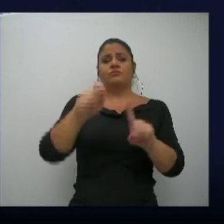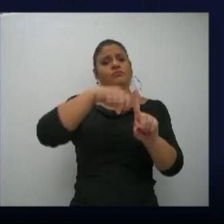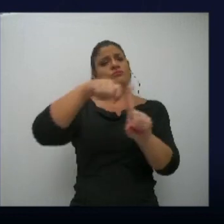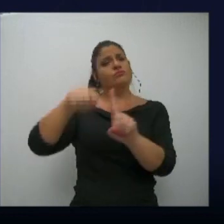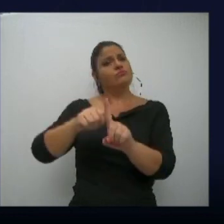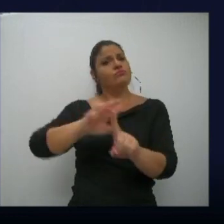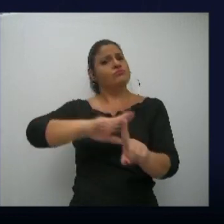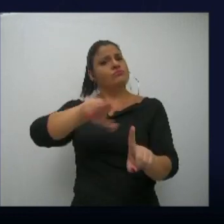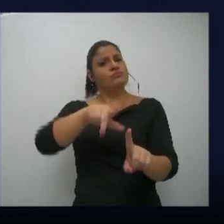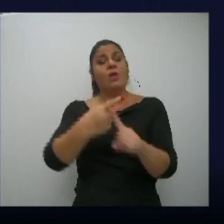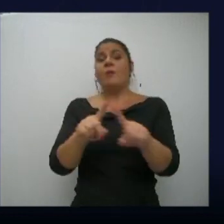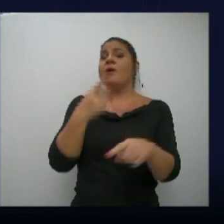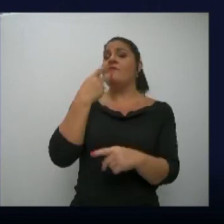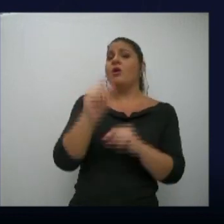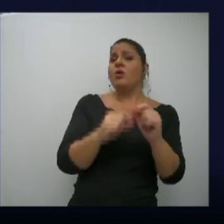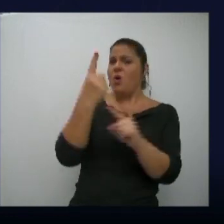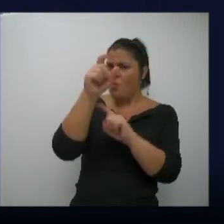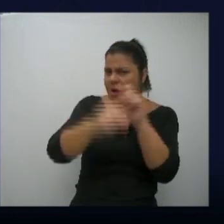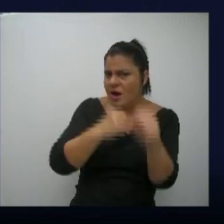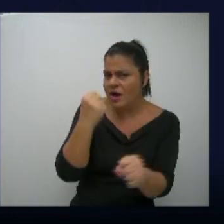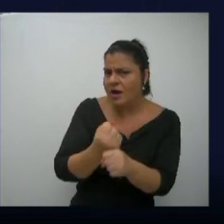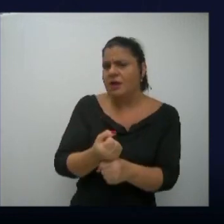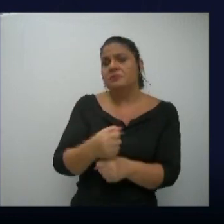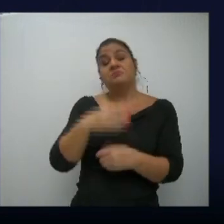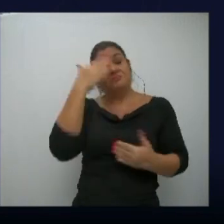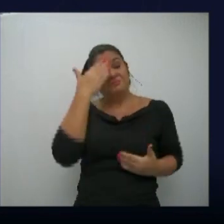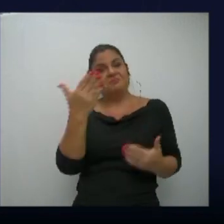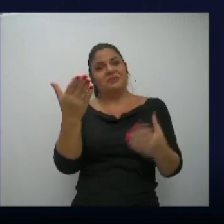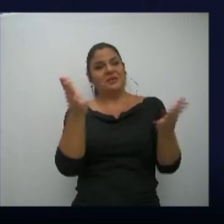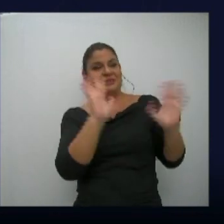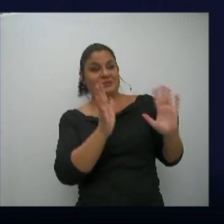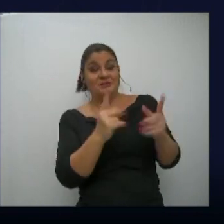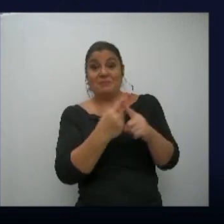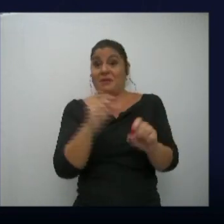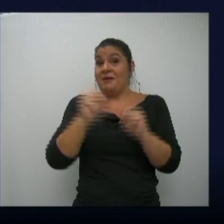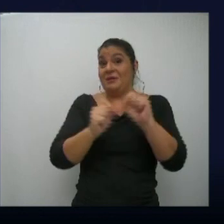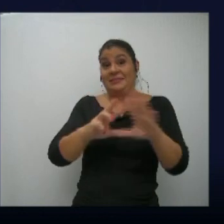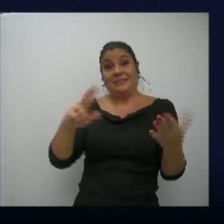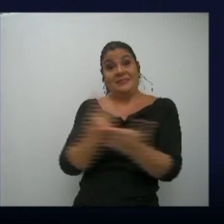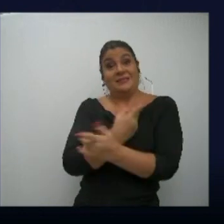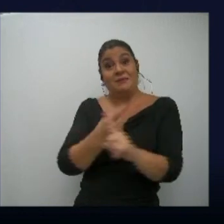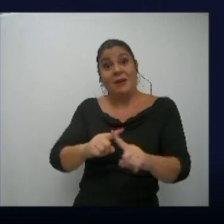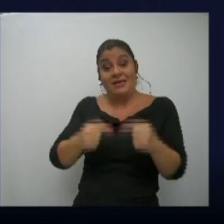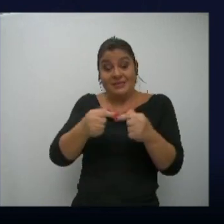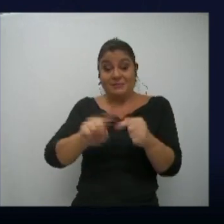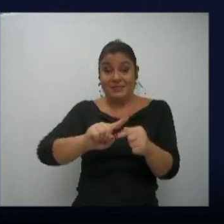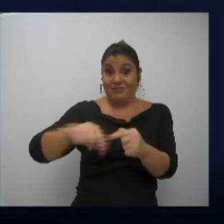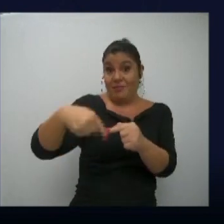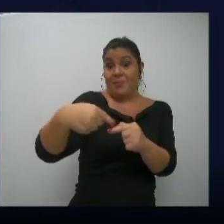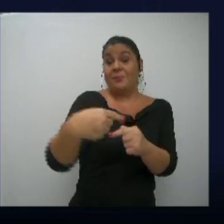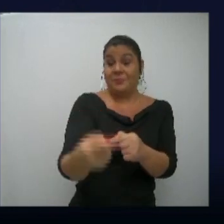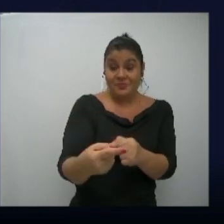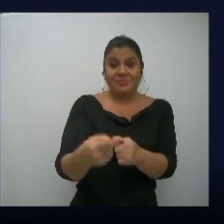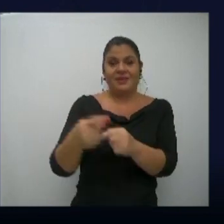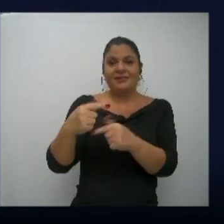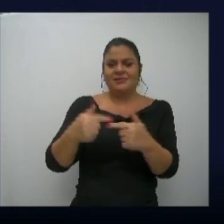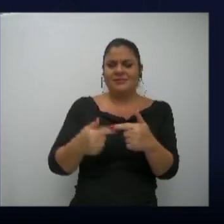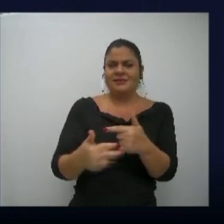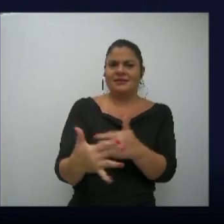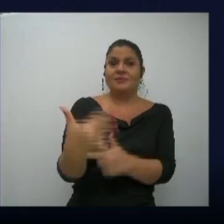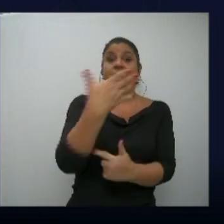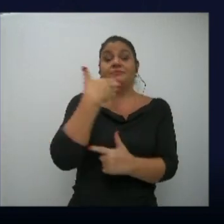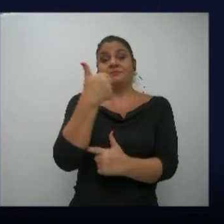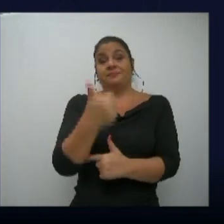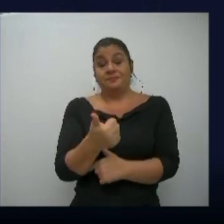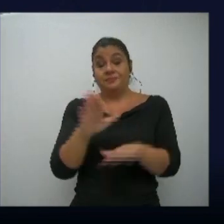jeito nenhum que alguém falasse que o prazo de um ano a gente fala assim obrigado liberada tudo para entregar semana que vem e toda semana tem